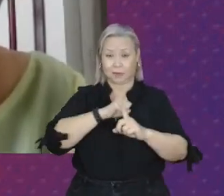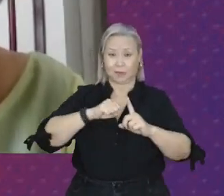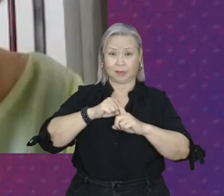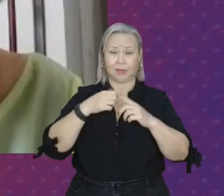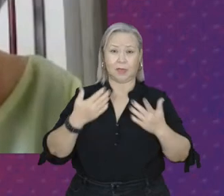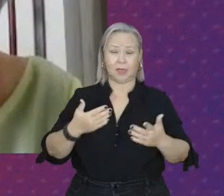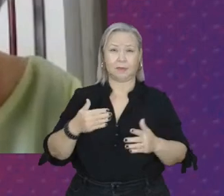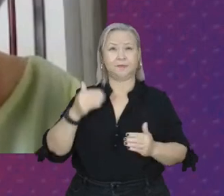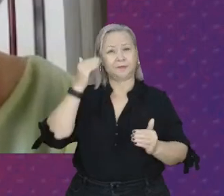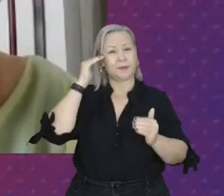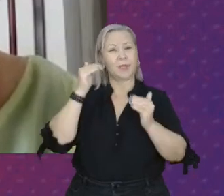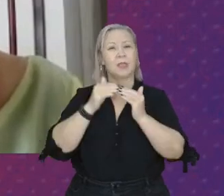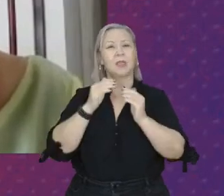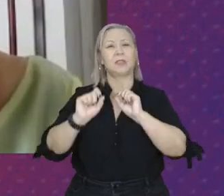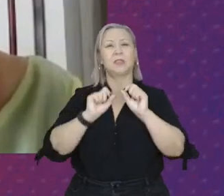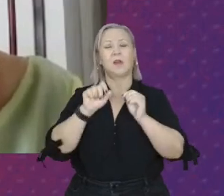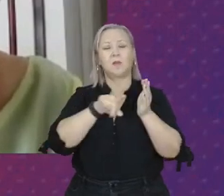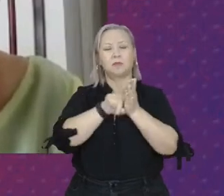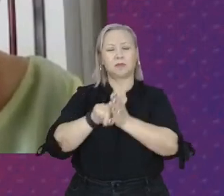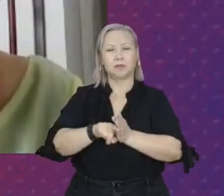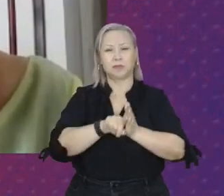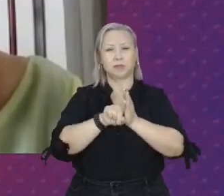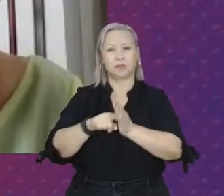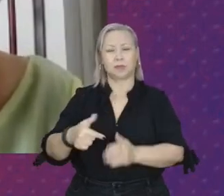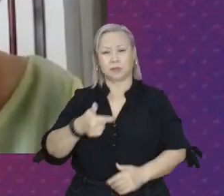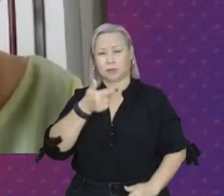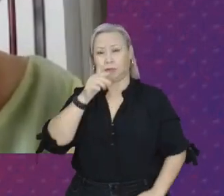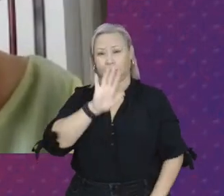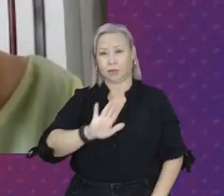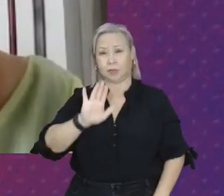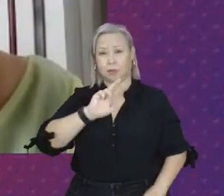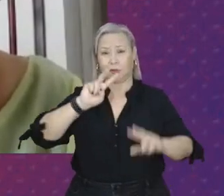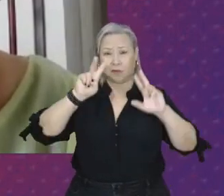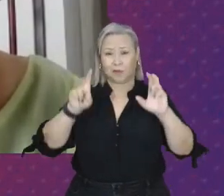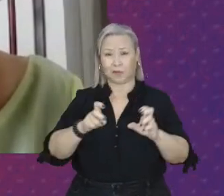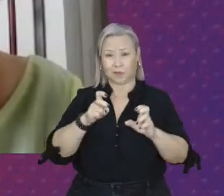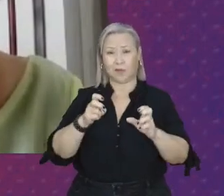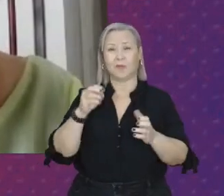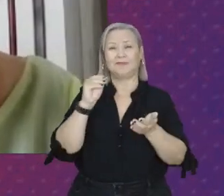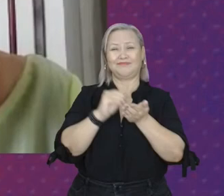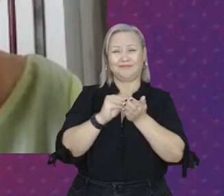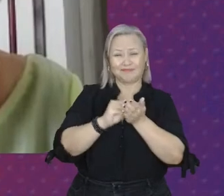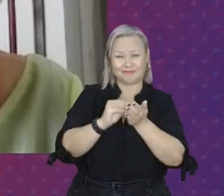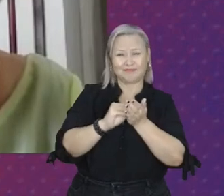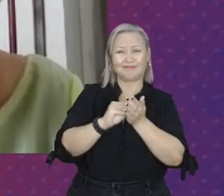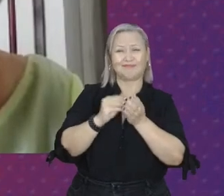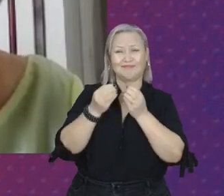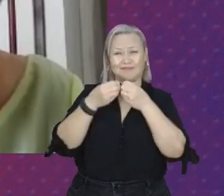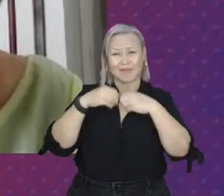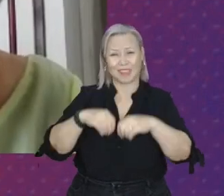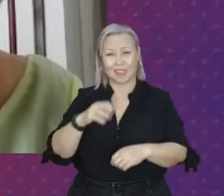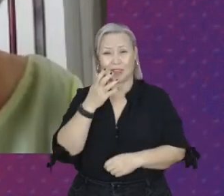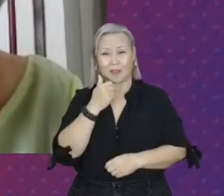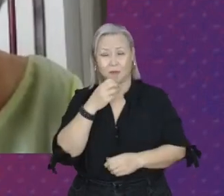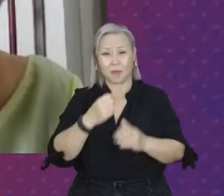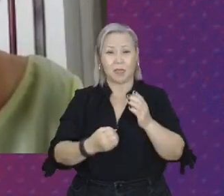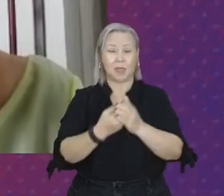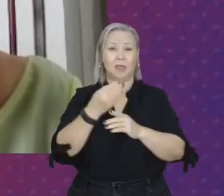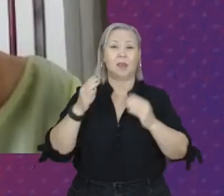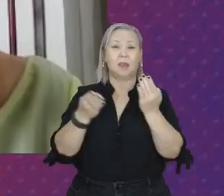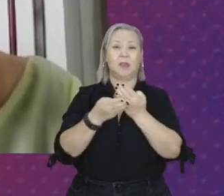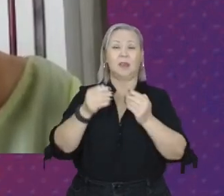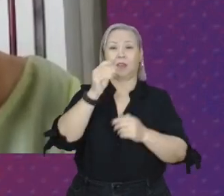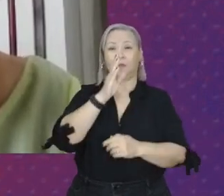De acordo com o segundo inquérito nacional sobre insegurança alimentar, elaborado pela Rede